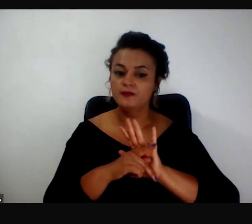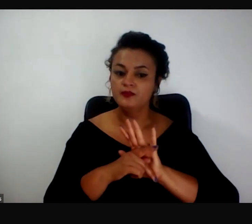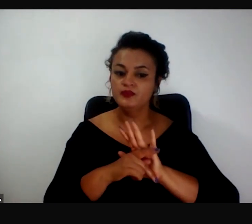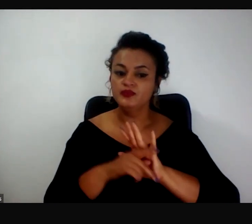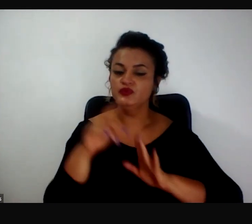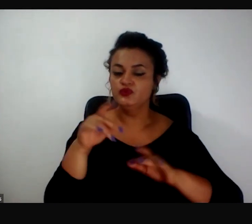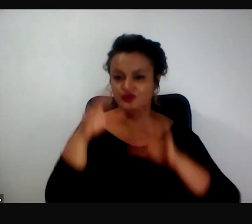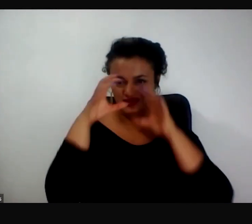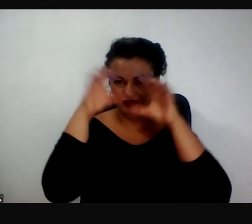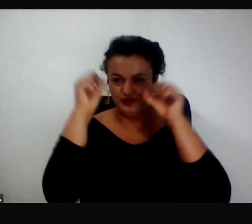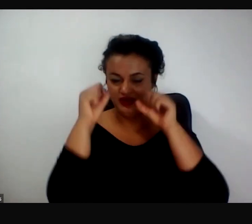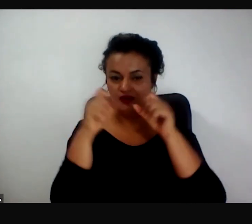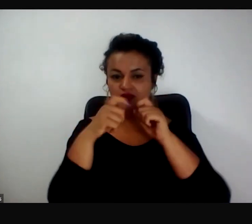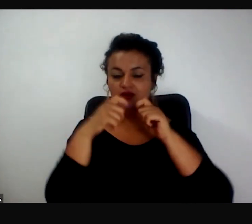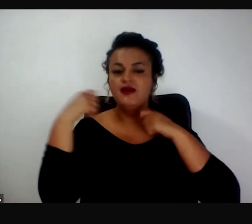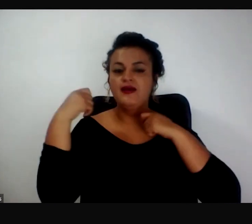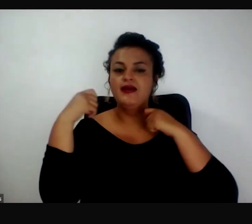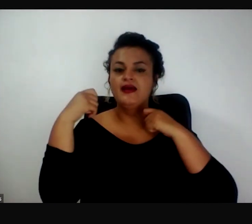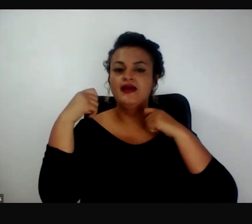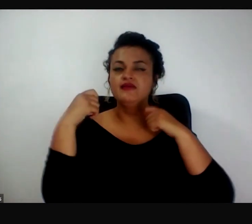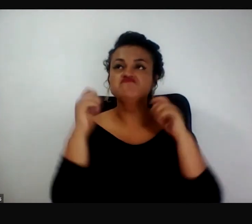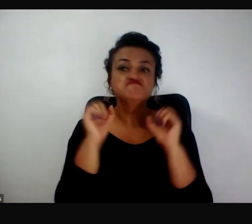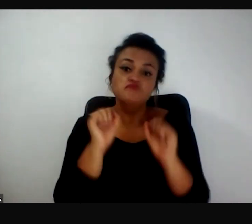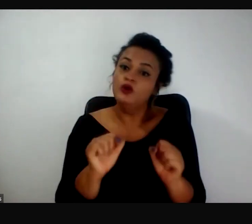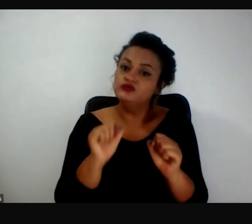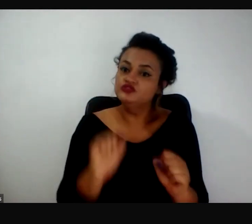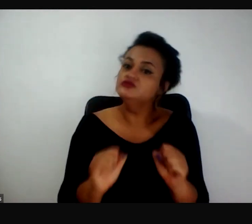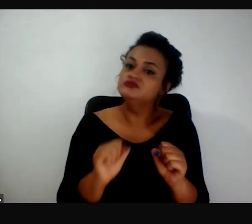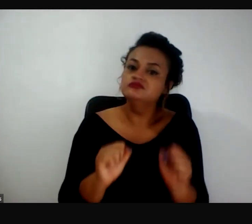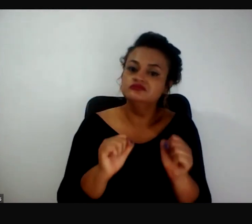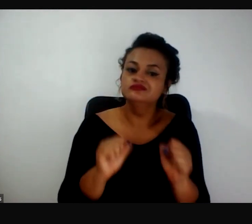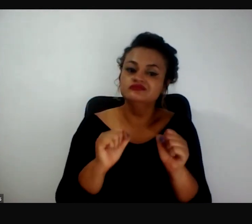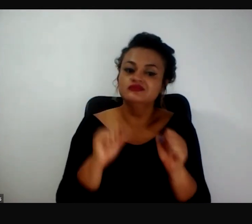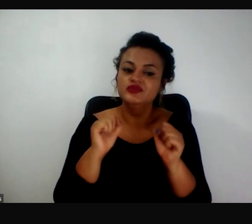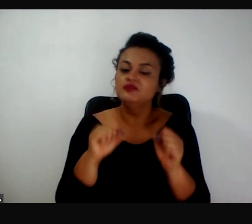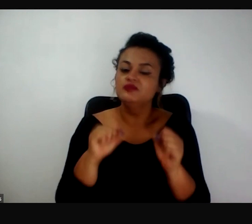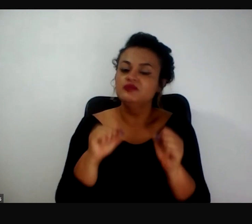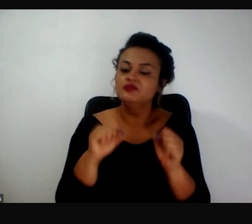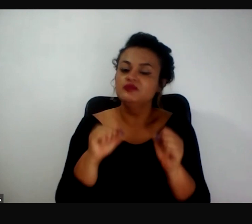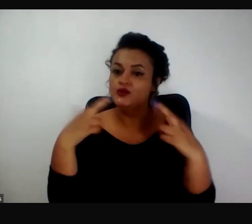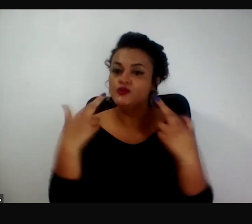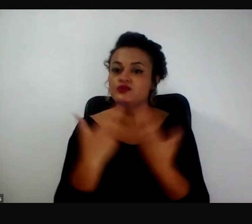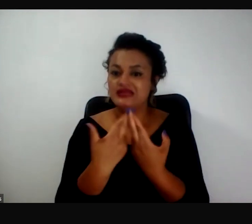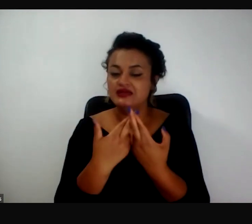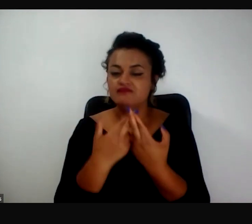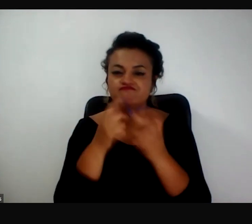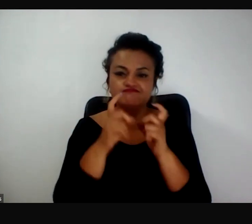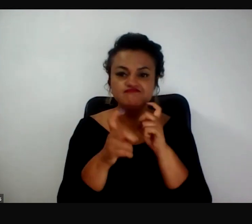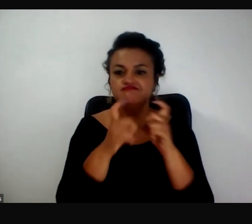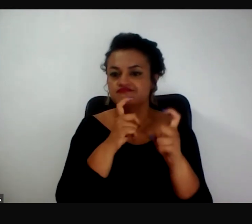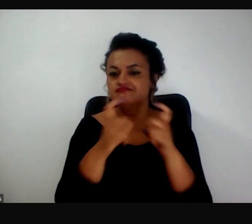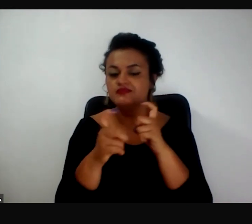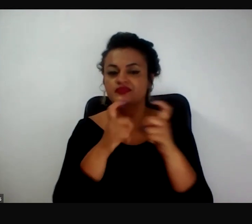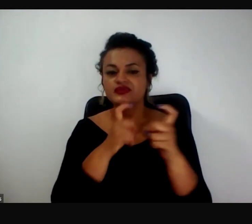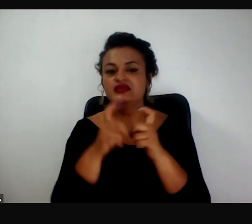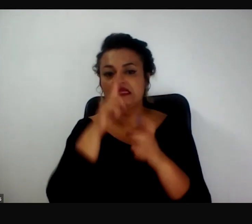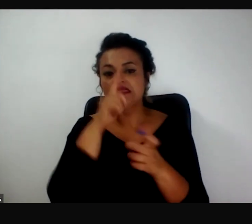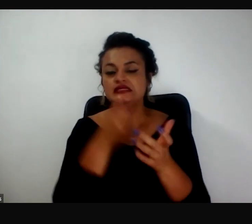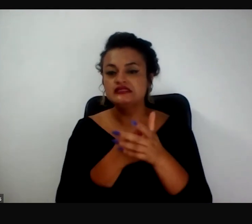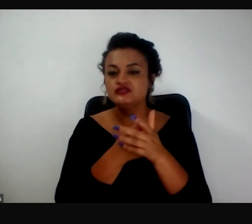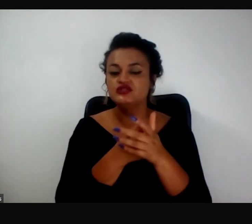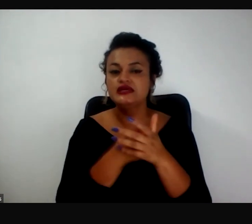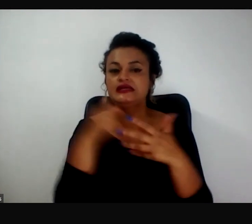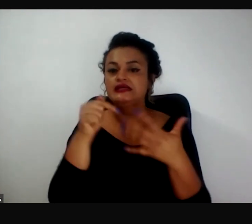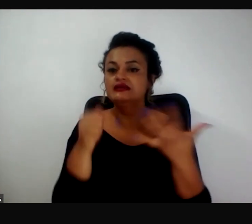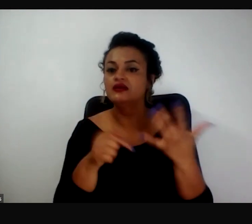tribunal, nessa secção, podem se reunir e decidir qual deve ser o critério a